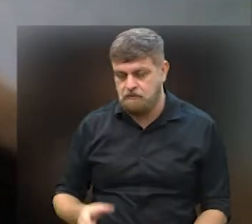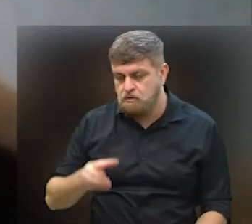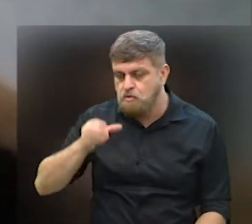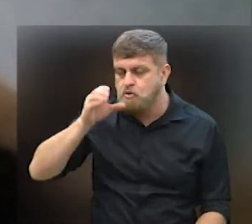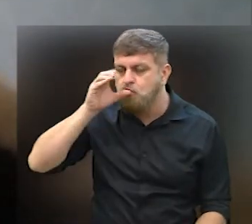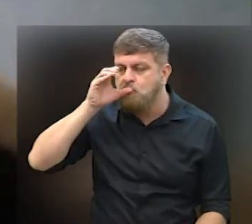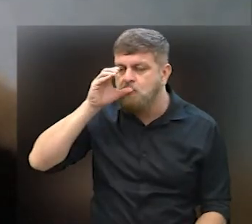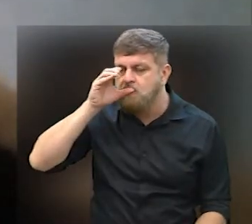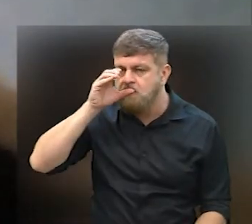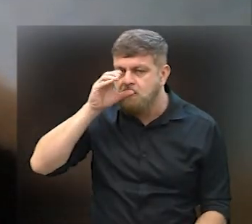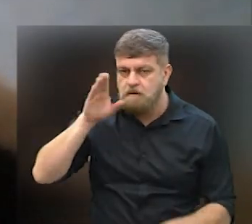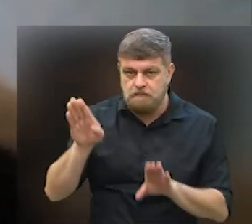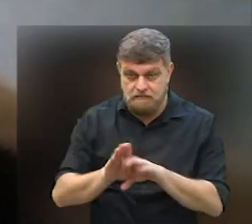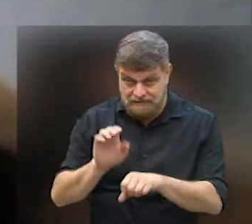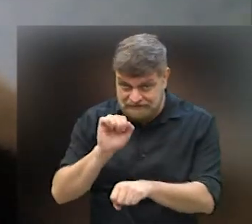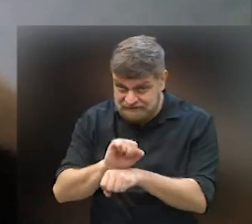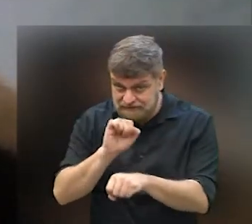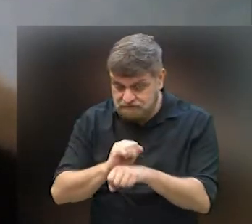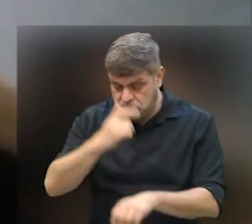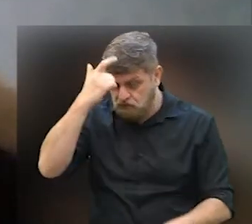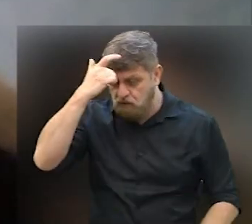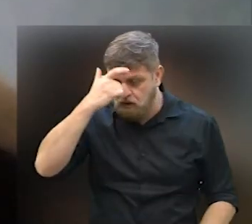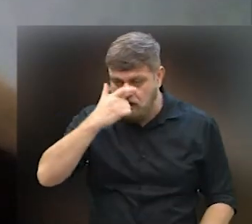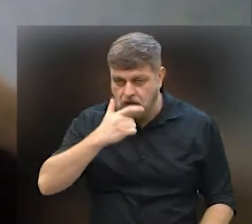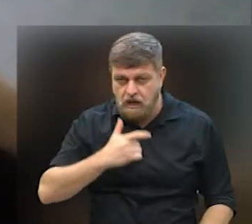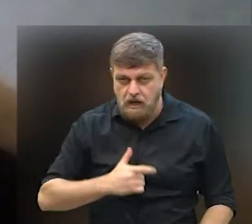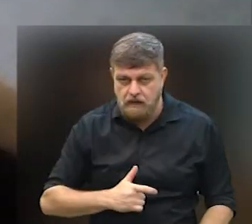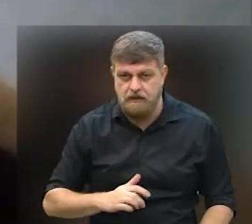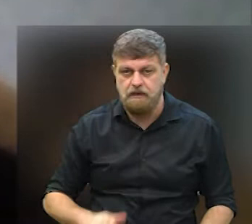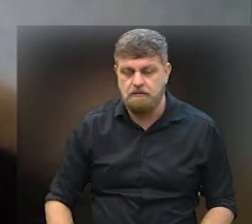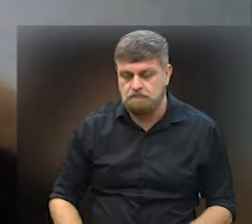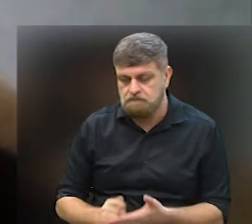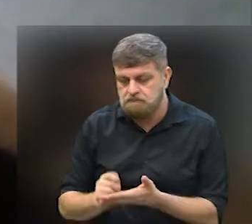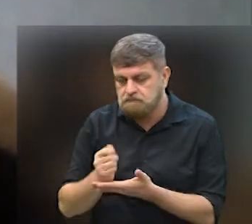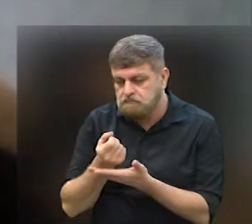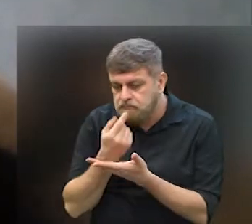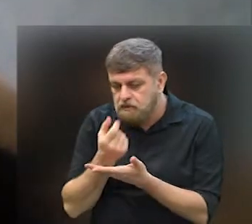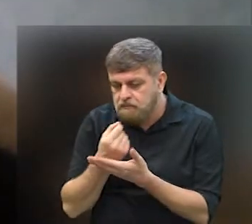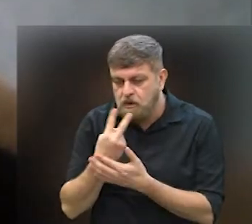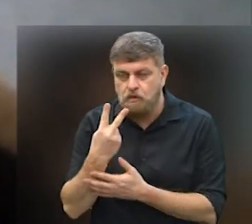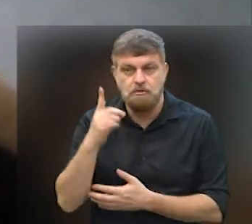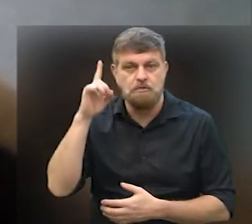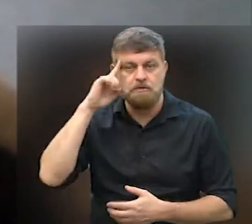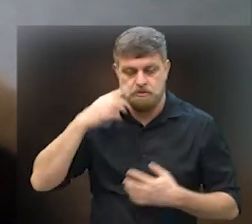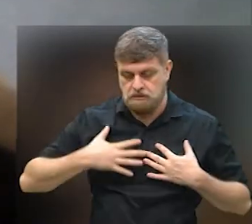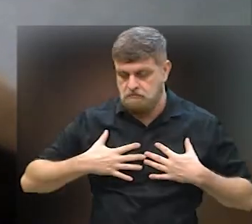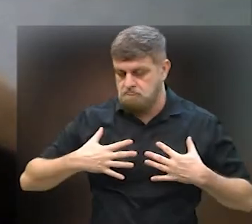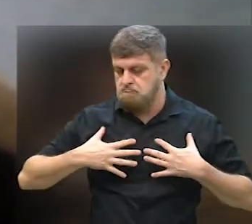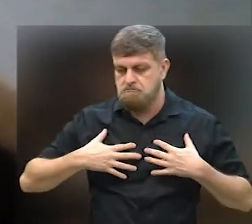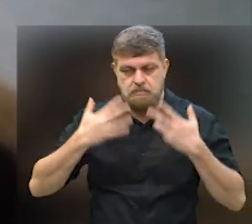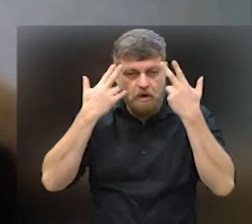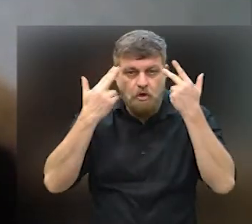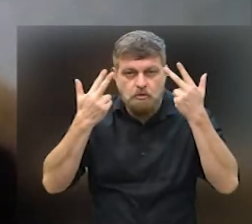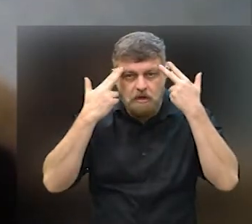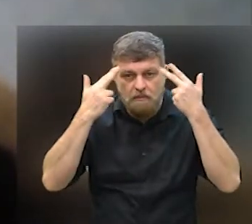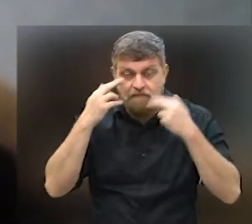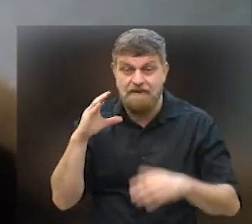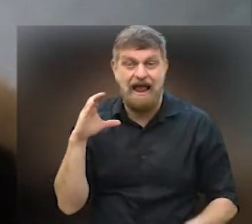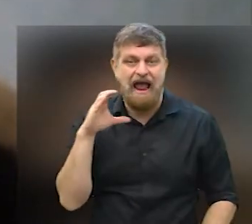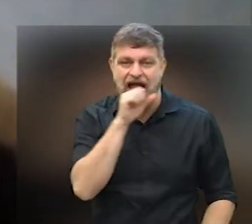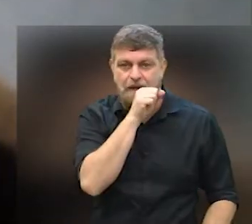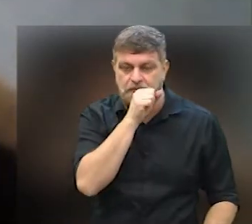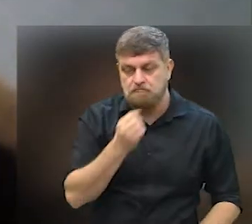xarope, um expectorante, pediu para eu me manter tomando antibiótico. Em 2 dias eu recuperei o edema pulmonar. Isso é muito